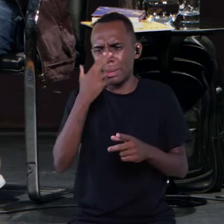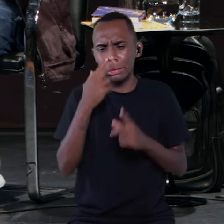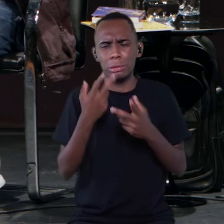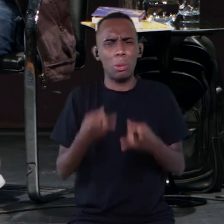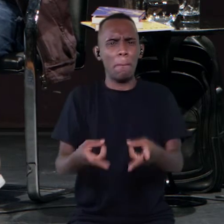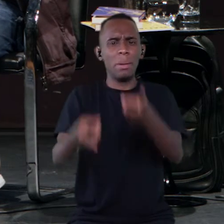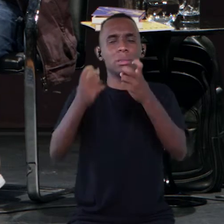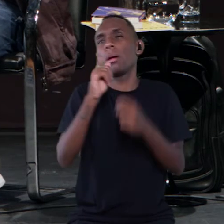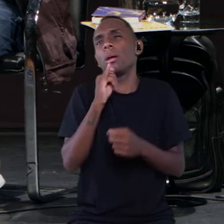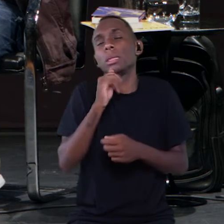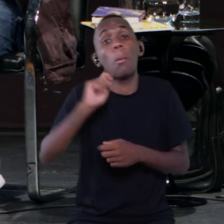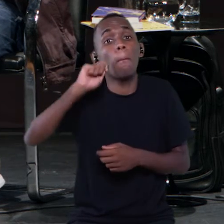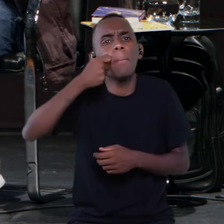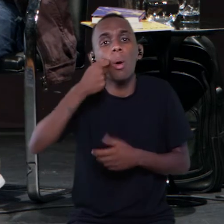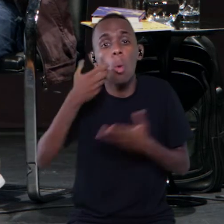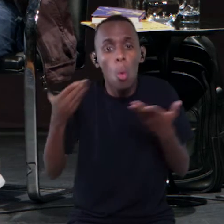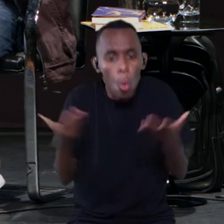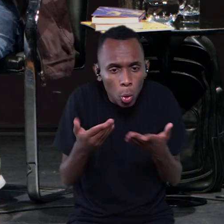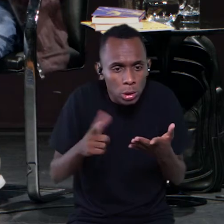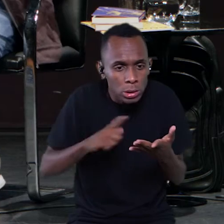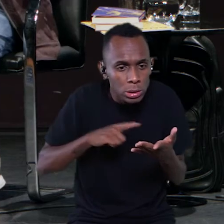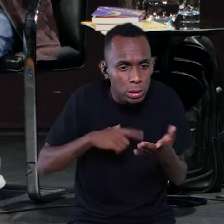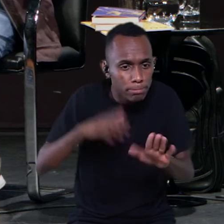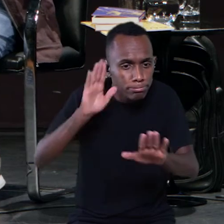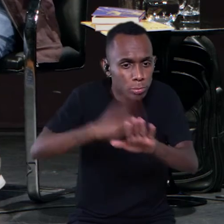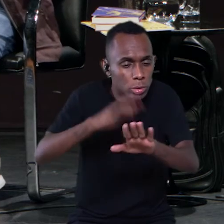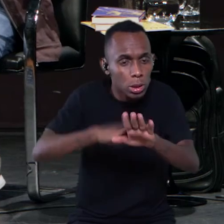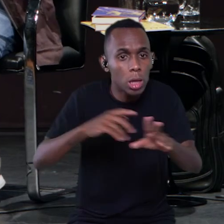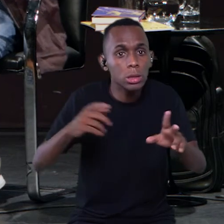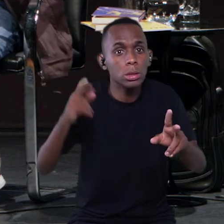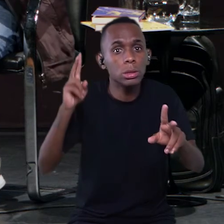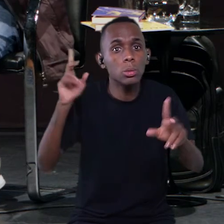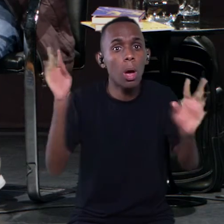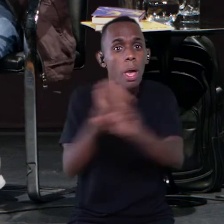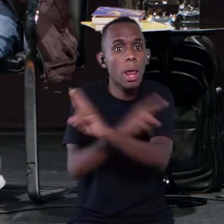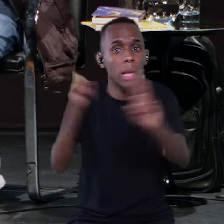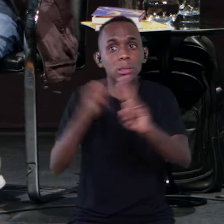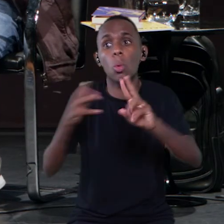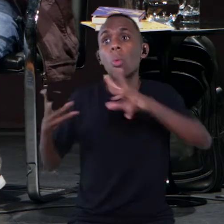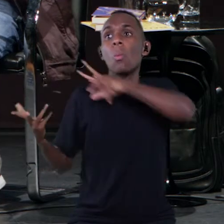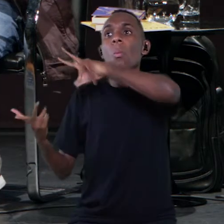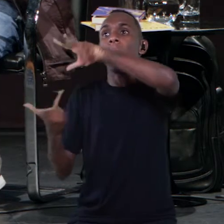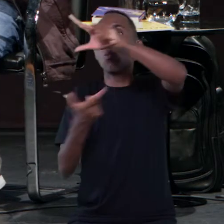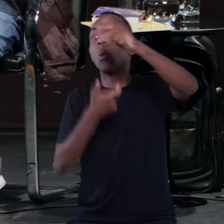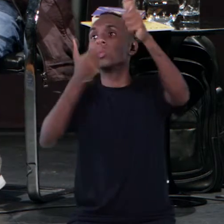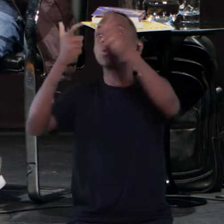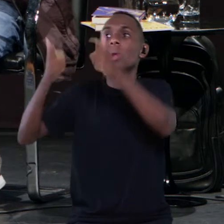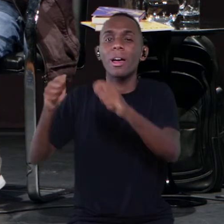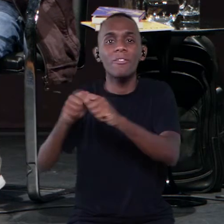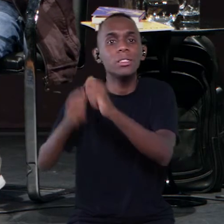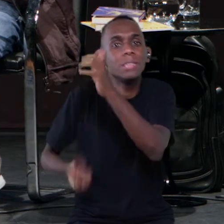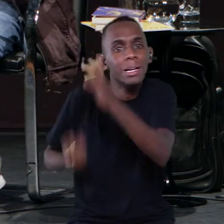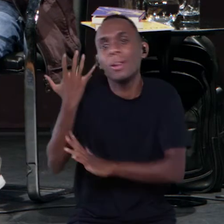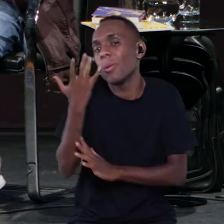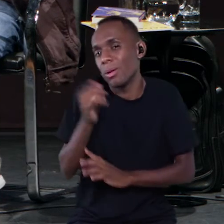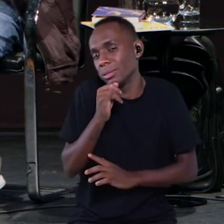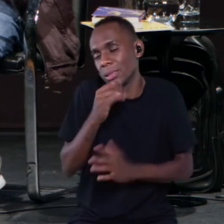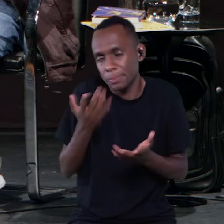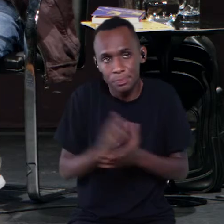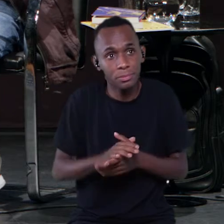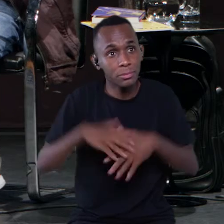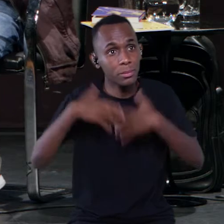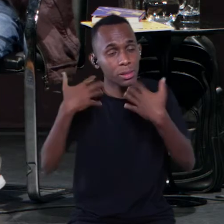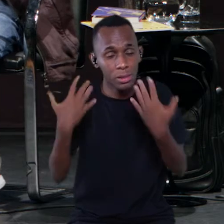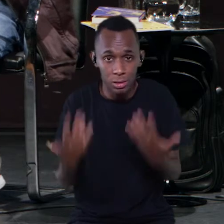que eu fiz hoje, ele tem uma história do pão no mundo. O livro que eu publiquei hoje tem toda uma historiografia dos livros feitos no mundo. Então, isso dá uma dimensão global